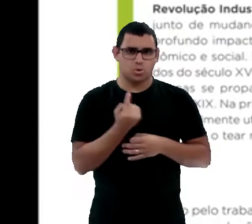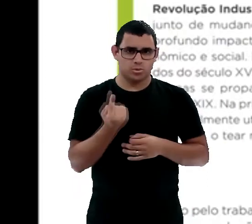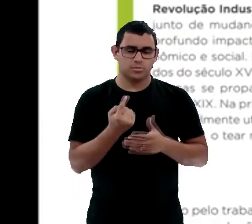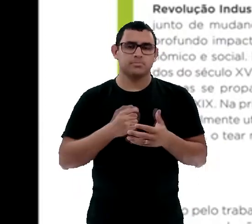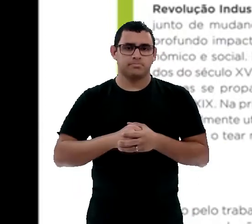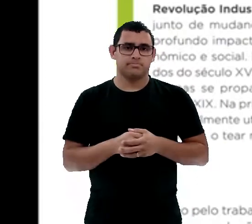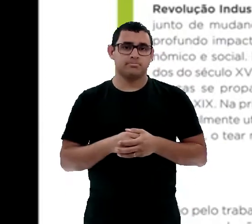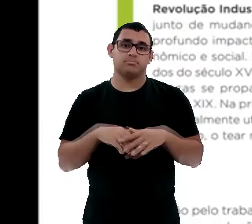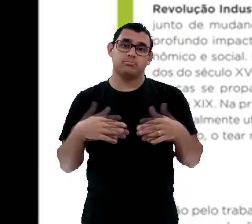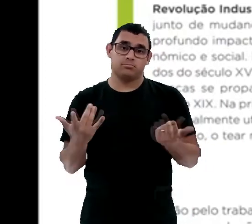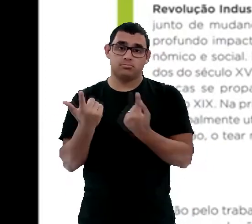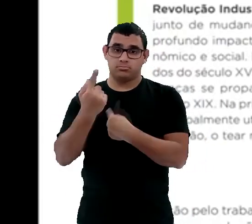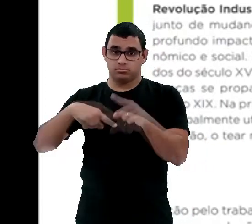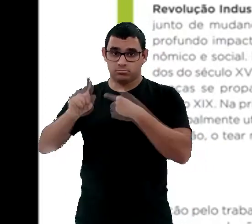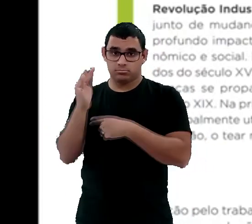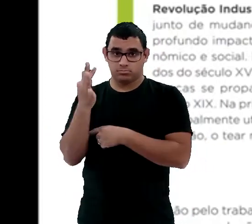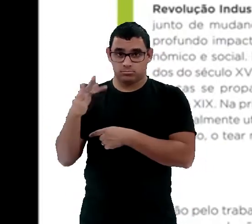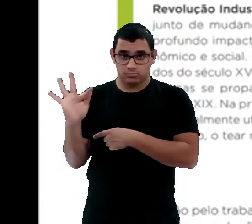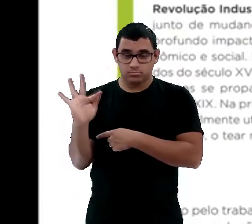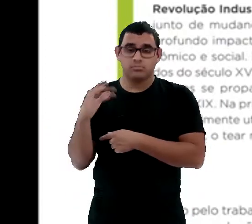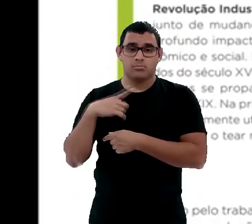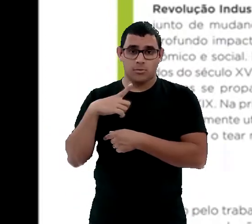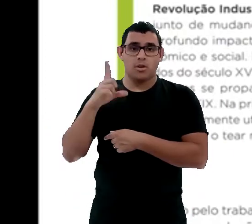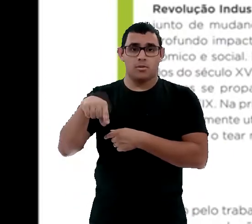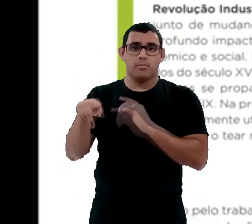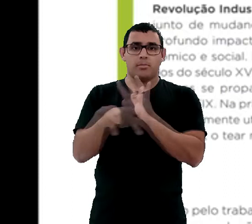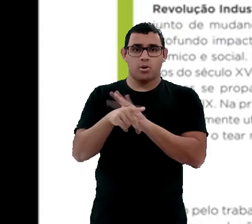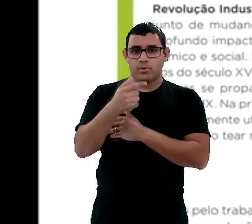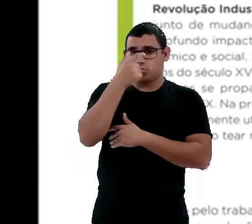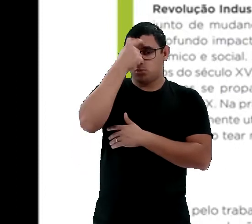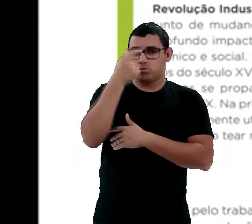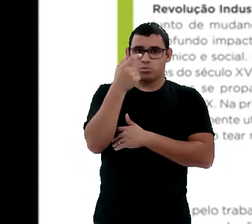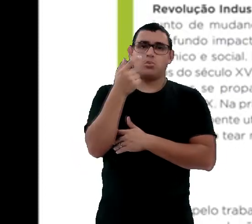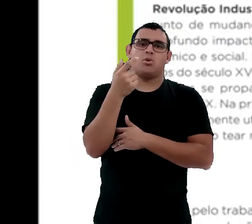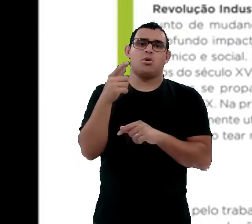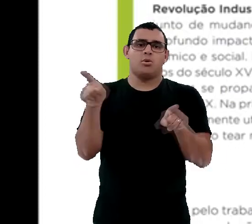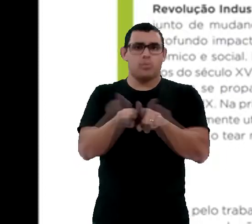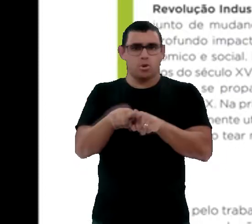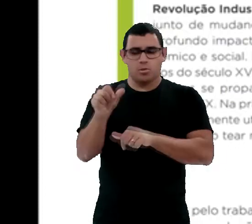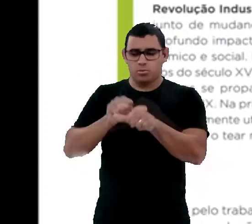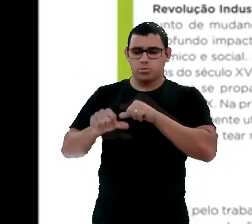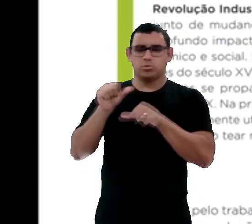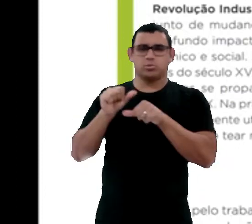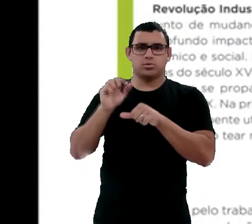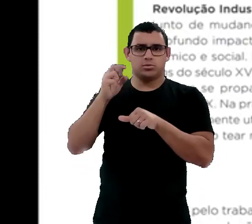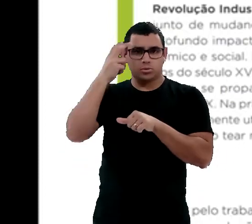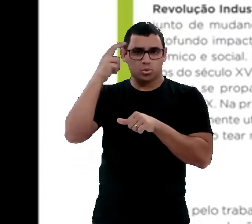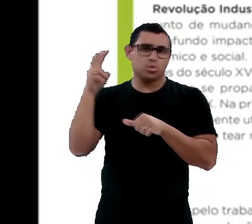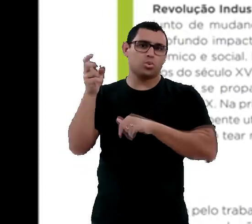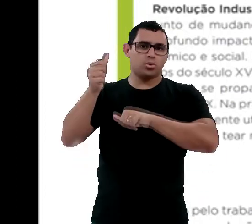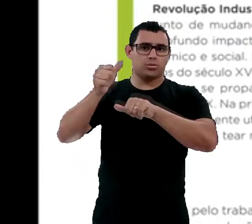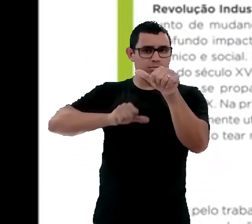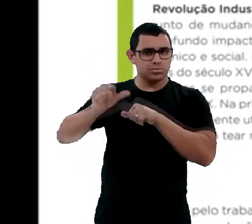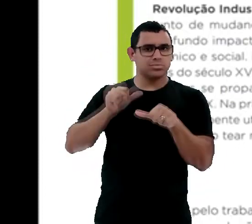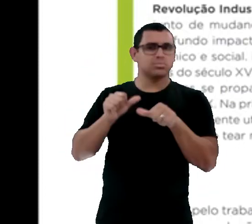em tudo e em todos. Então, com a Revolução Francesa, que foi uma revolução intelectual, uma revolução cultural,